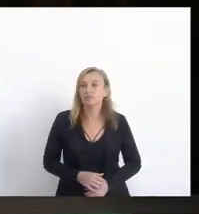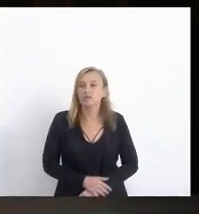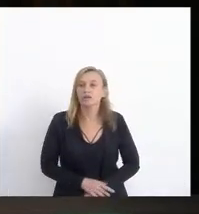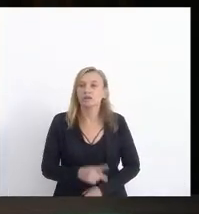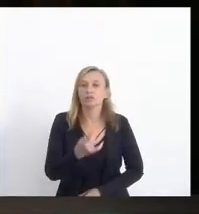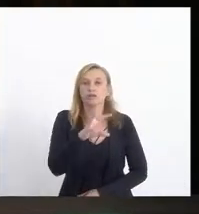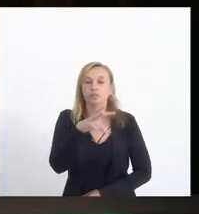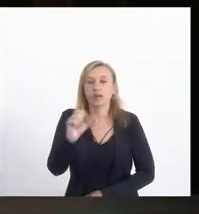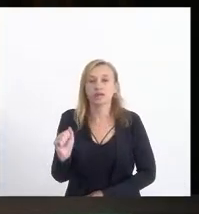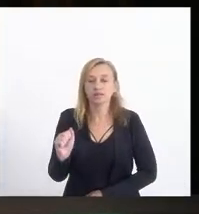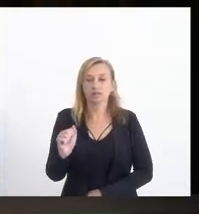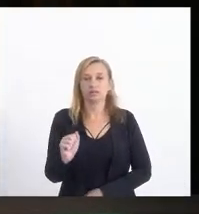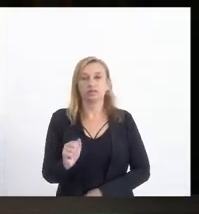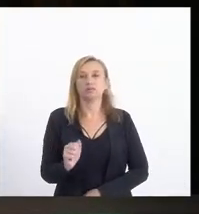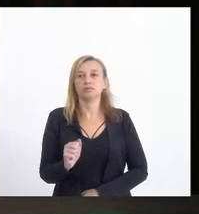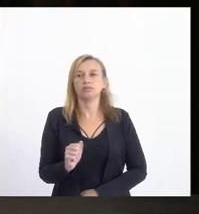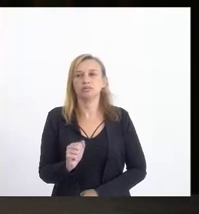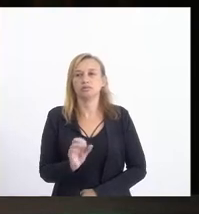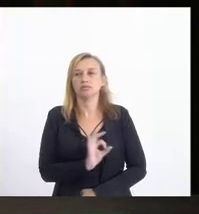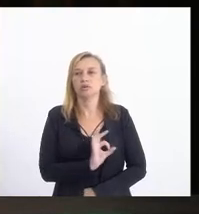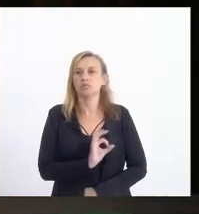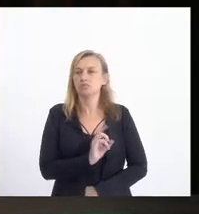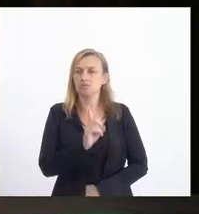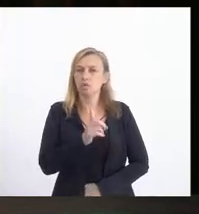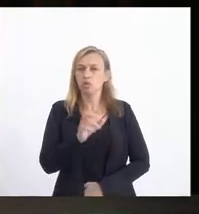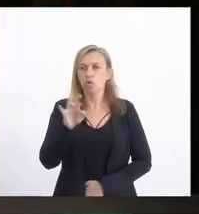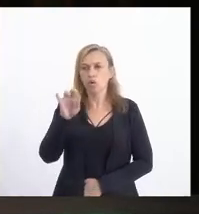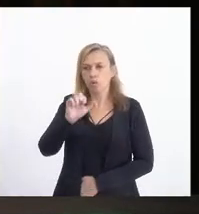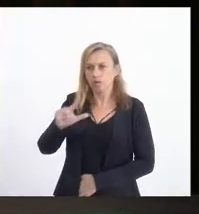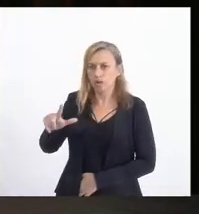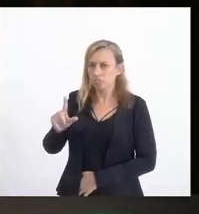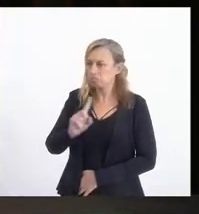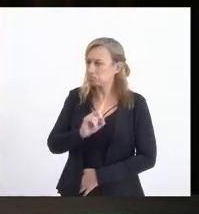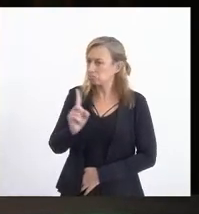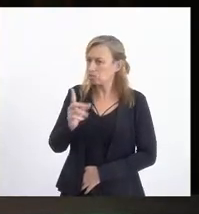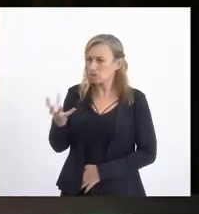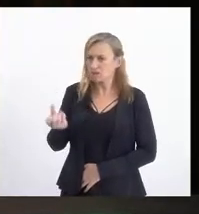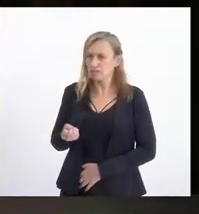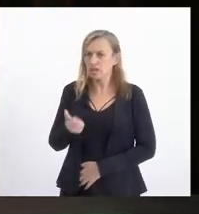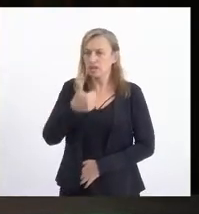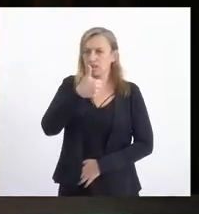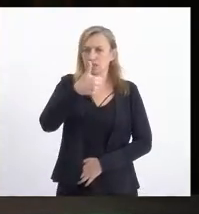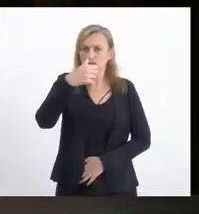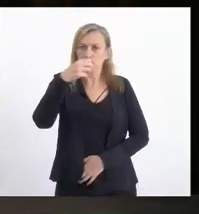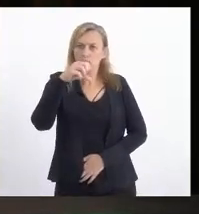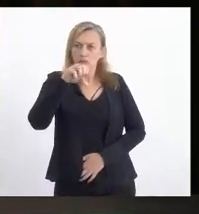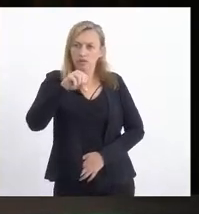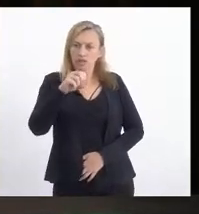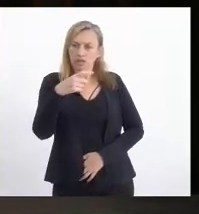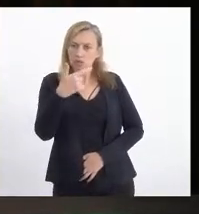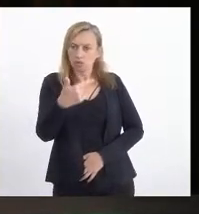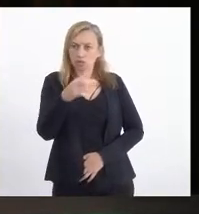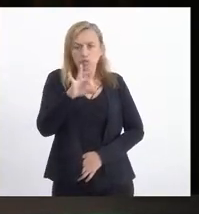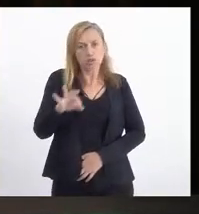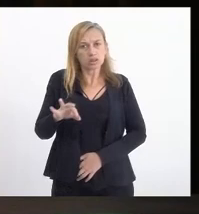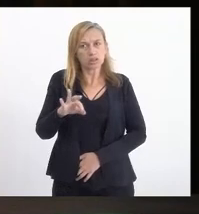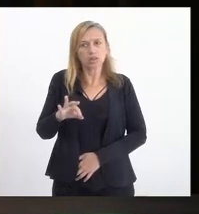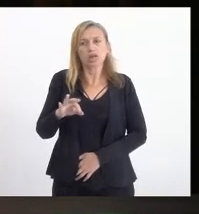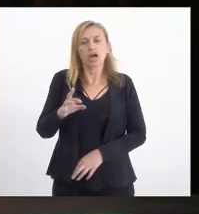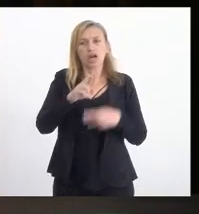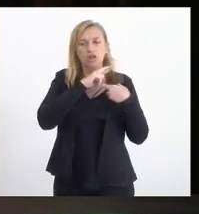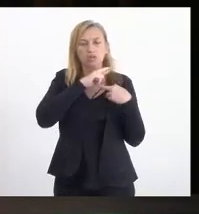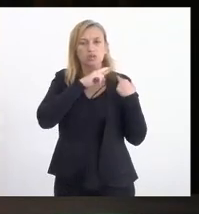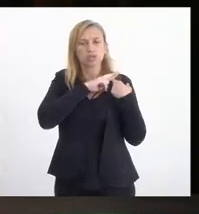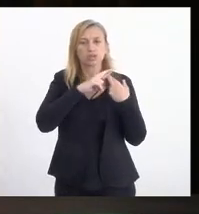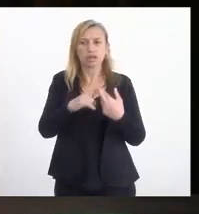praças e não tem o Coronel não tem que ganhar o 192 por cento não tem que ganhar a responsabilidade que o